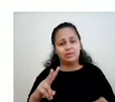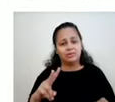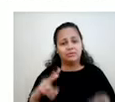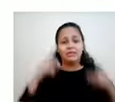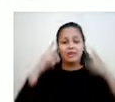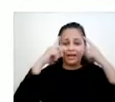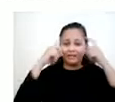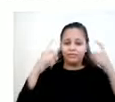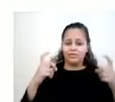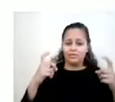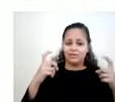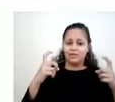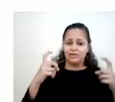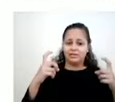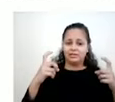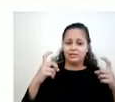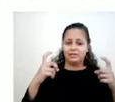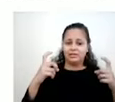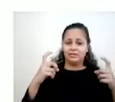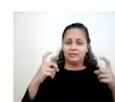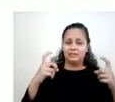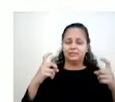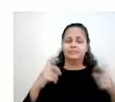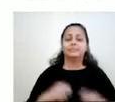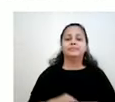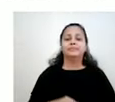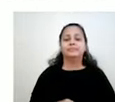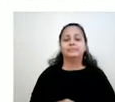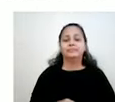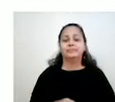a violência da parte